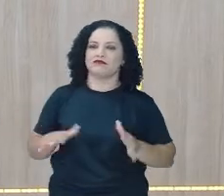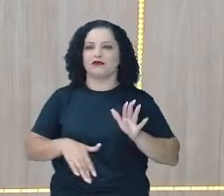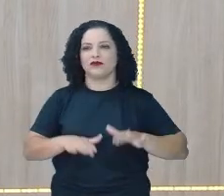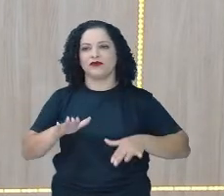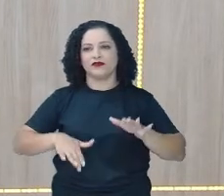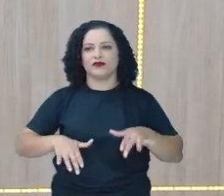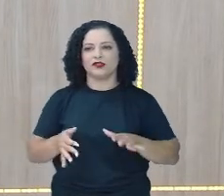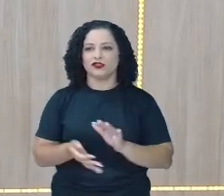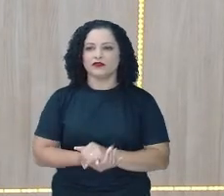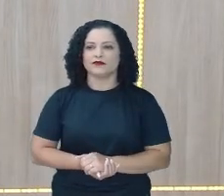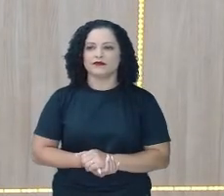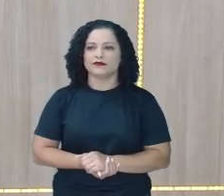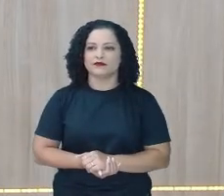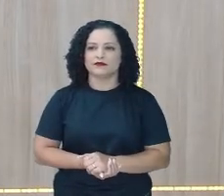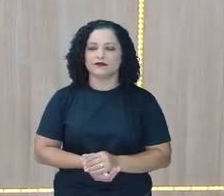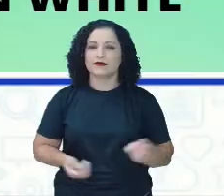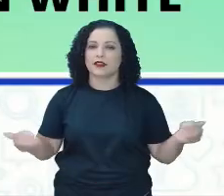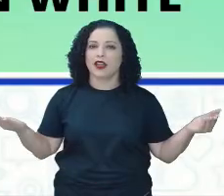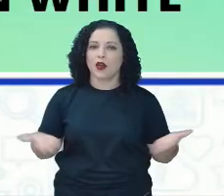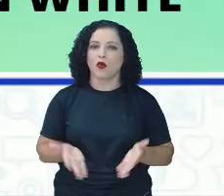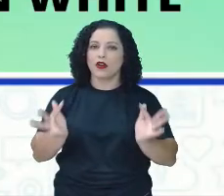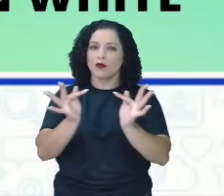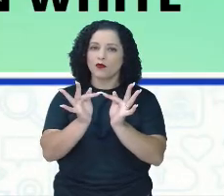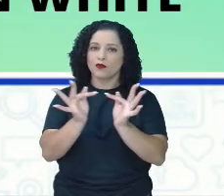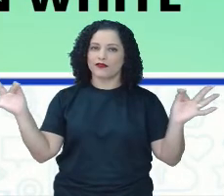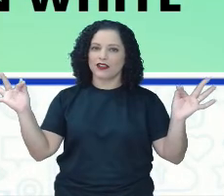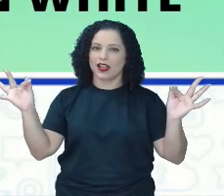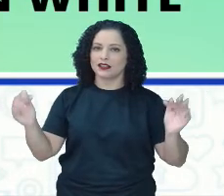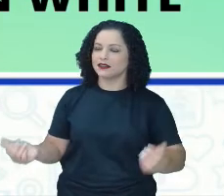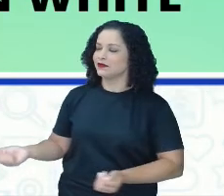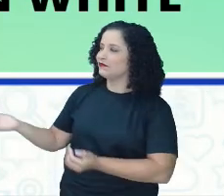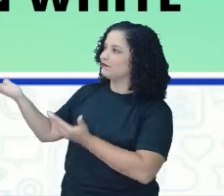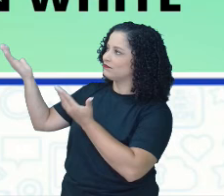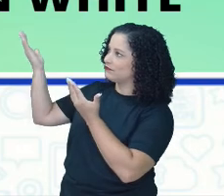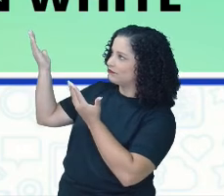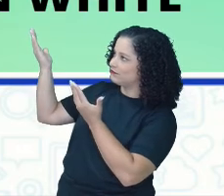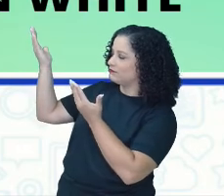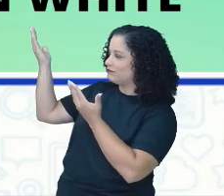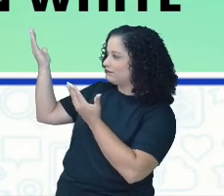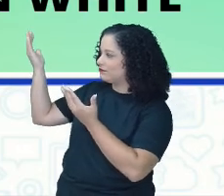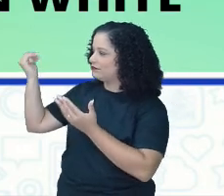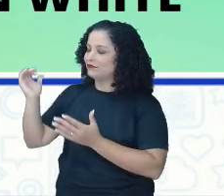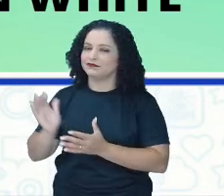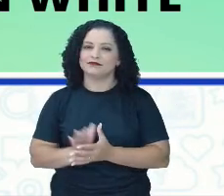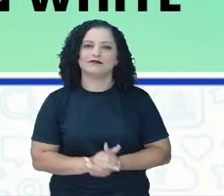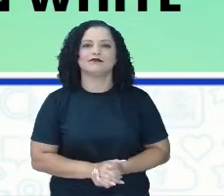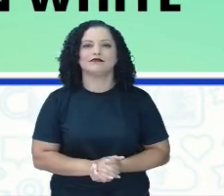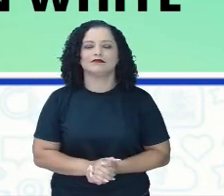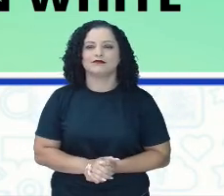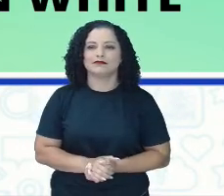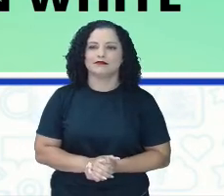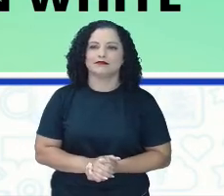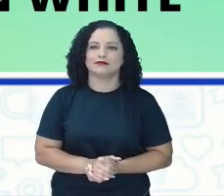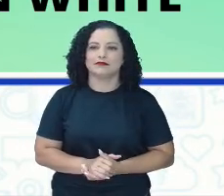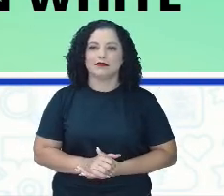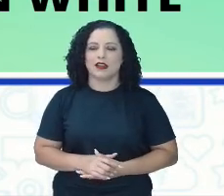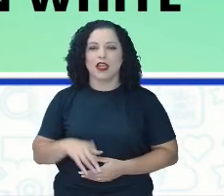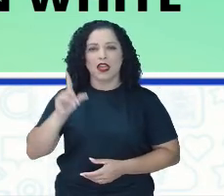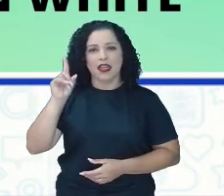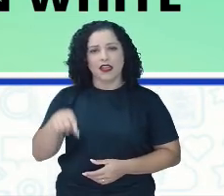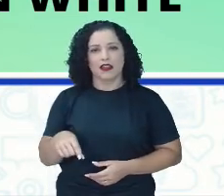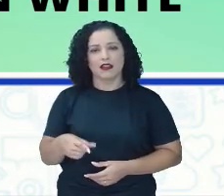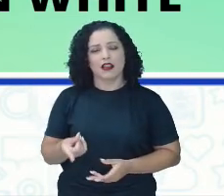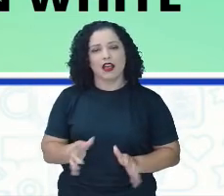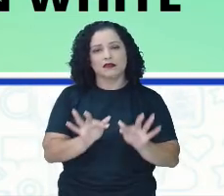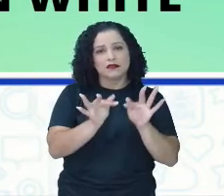forma. Então, uma frase aqui, em português, ou melhor, no singular, e a mesma frase no plural,